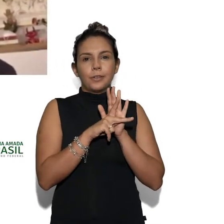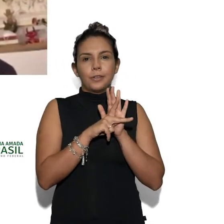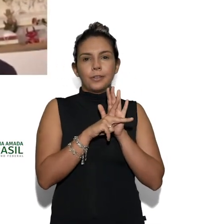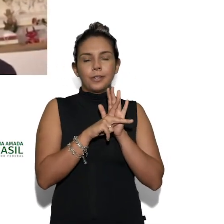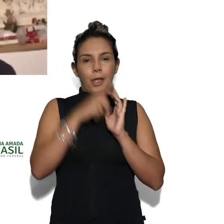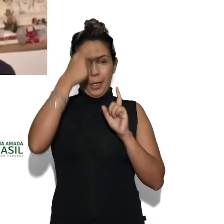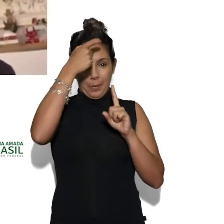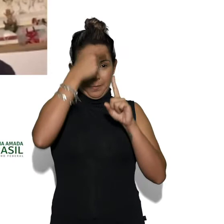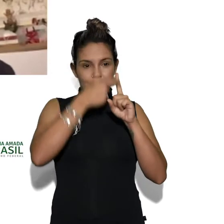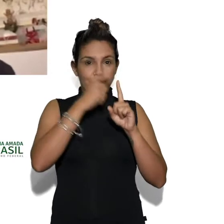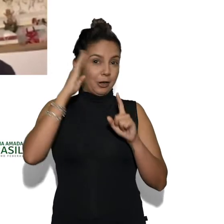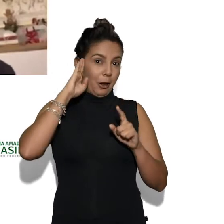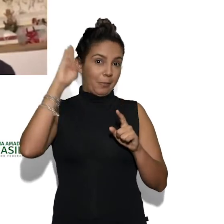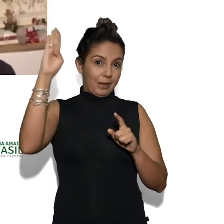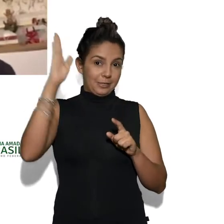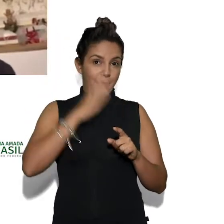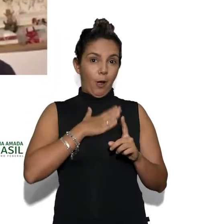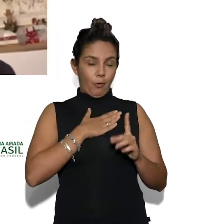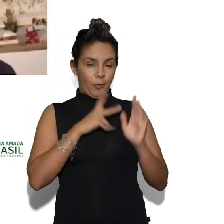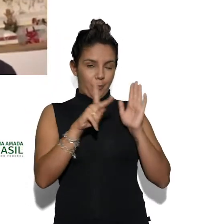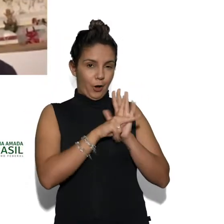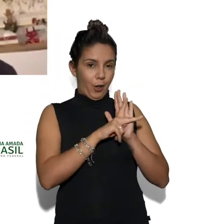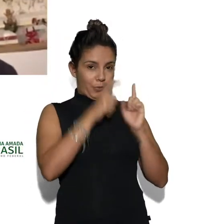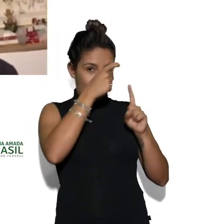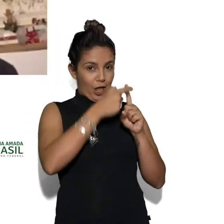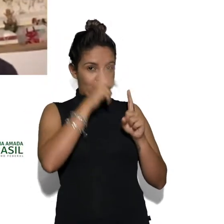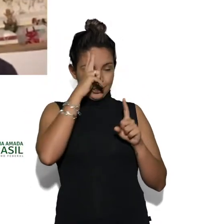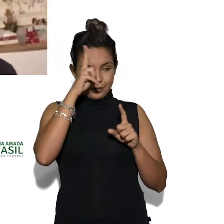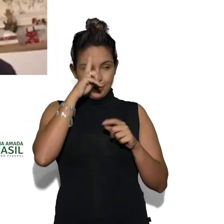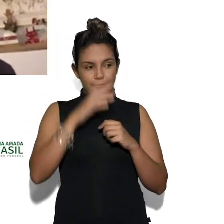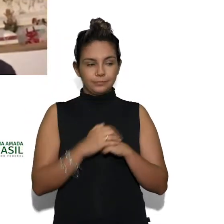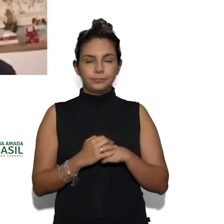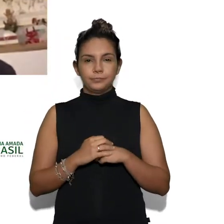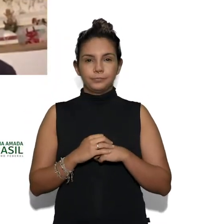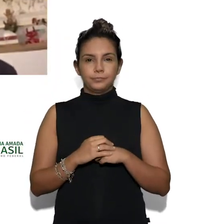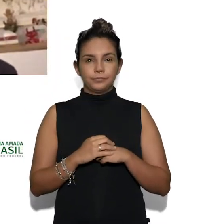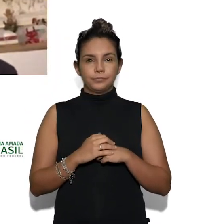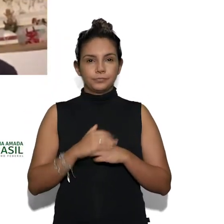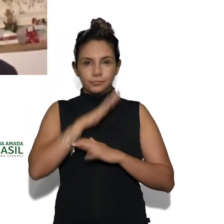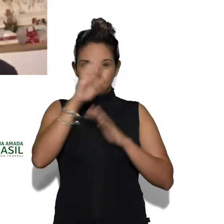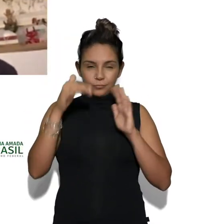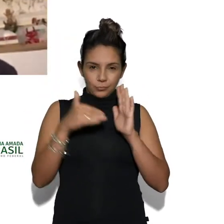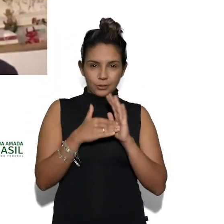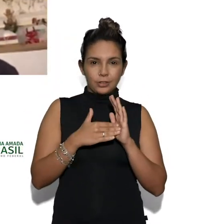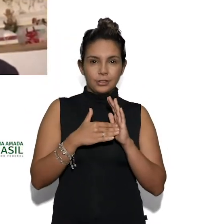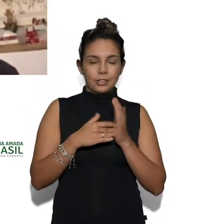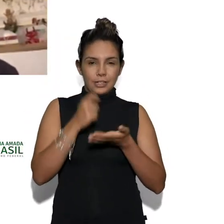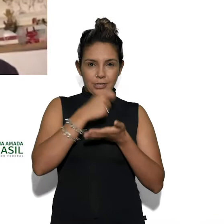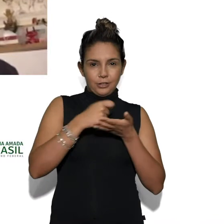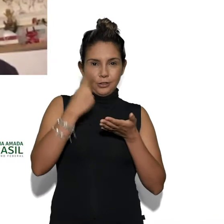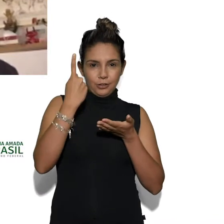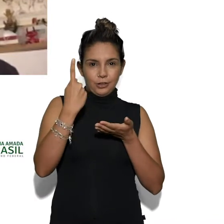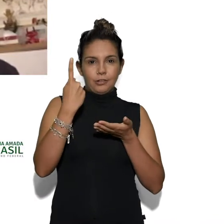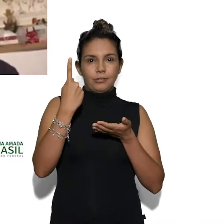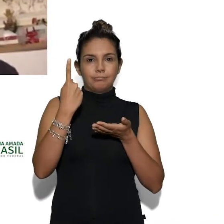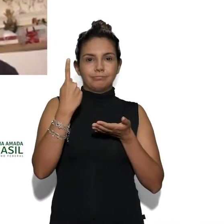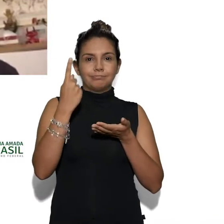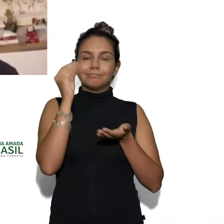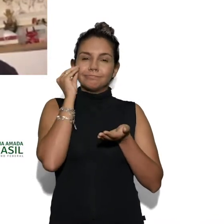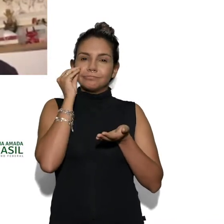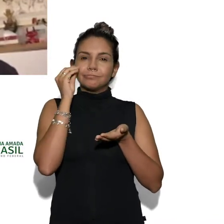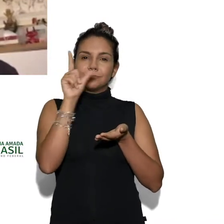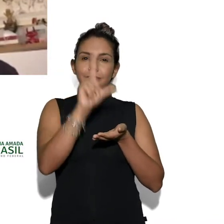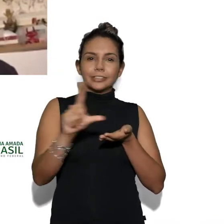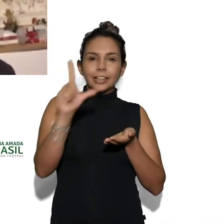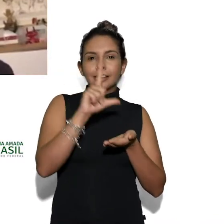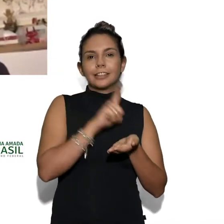personagem principal, e com tudo o que implica a escrita de um texto literário. Tem